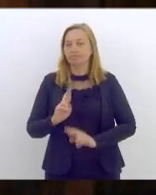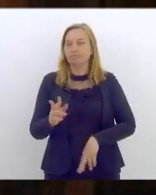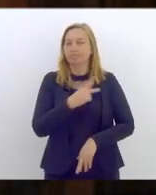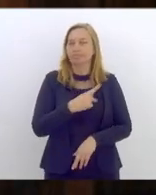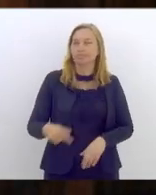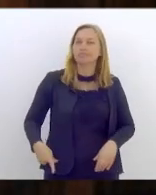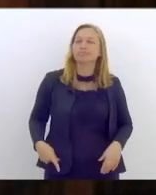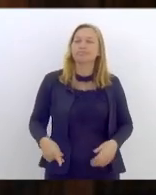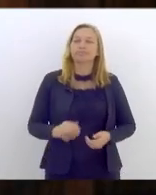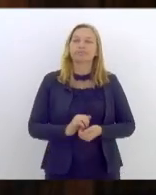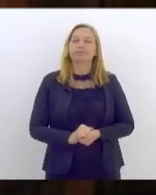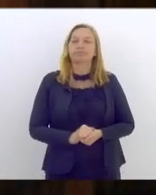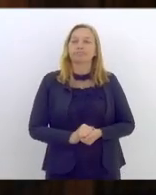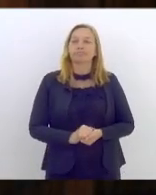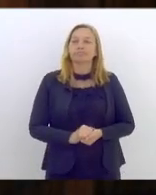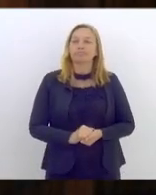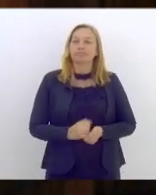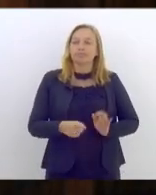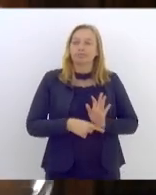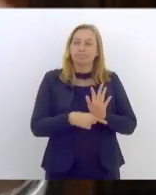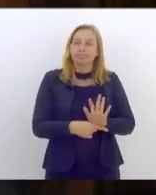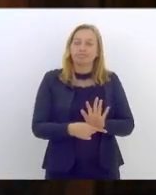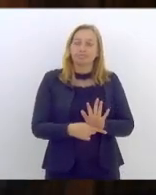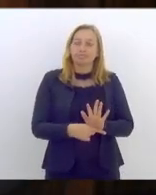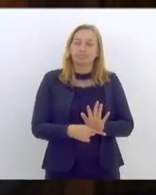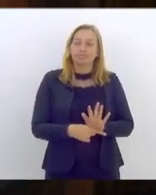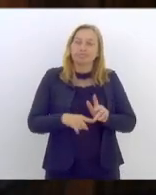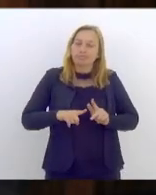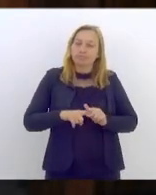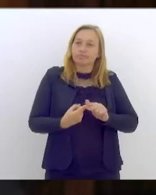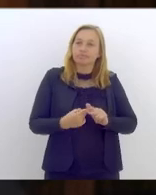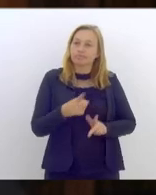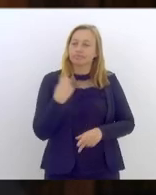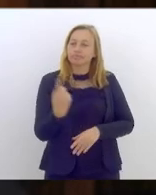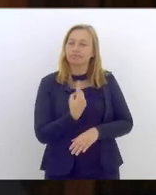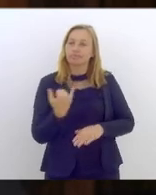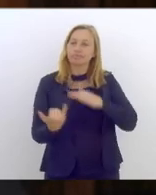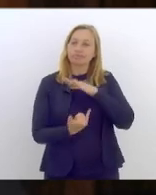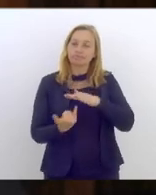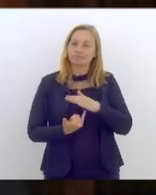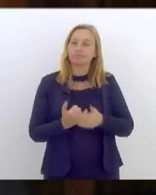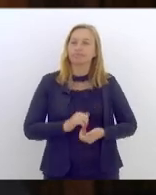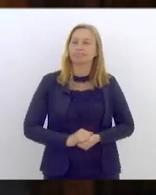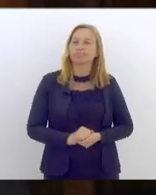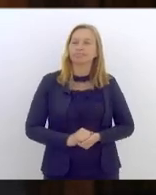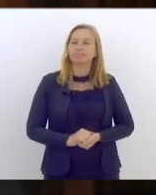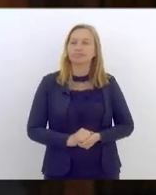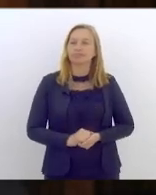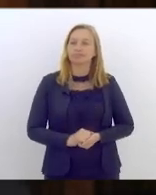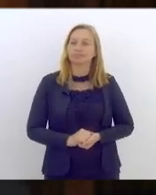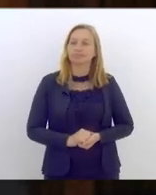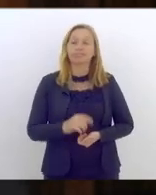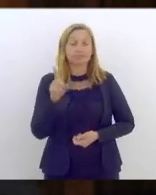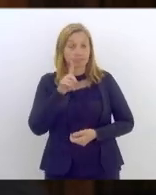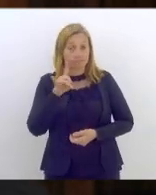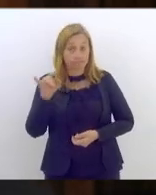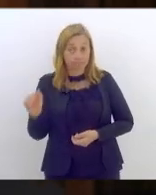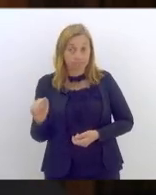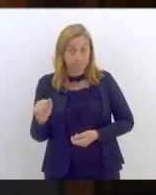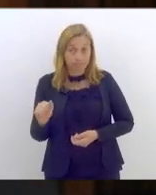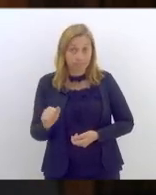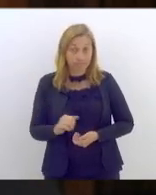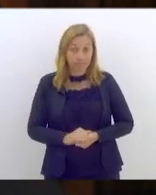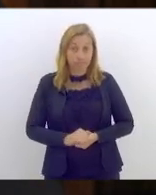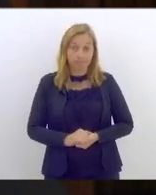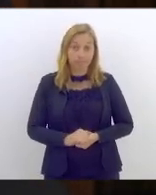nosso presidente que contribuíram para o aperfeiçoamento da nossa instituição e essa data